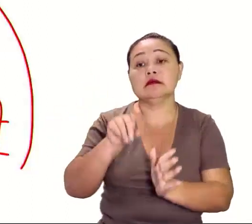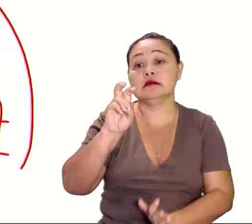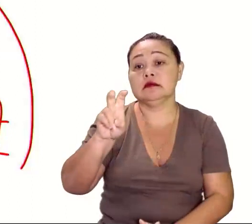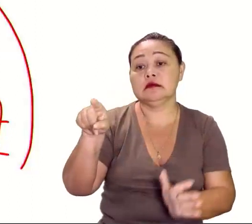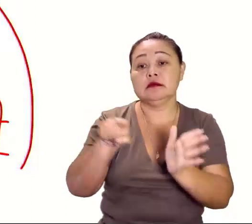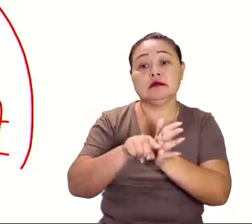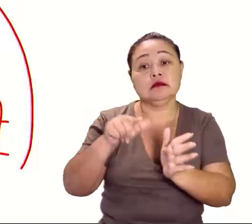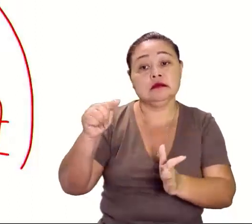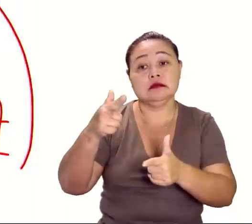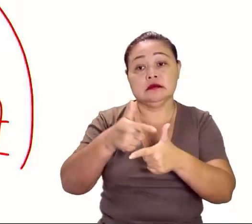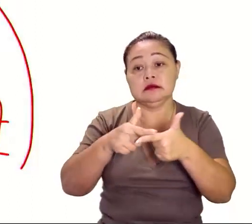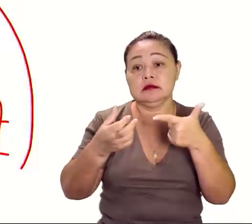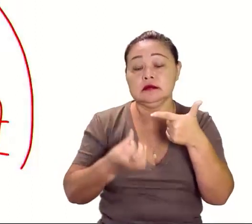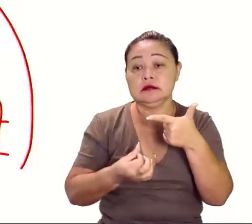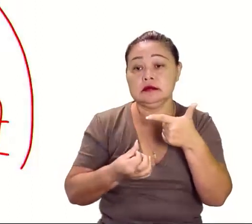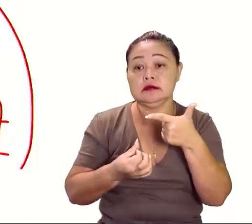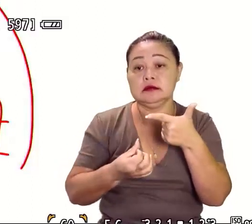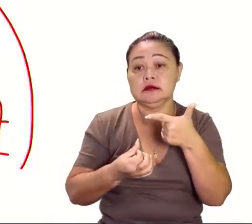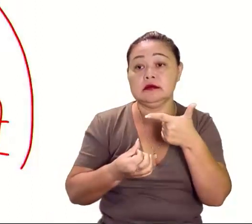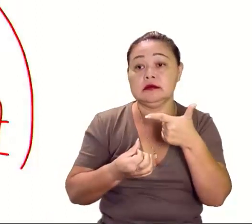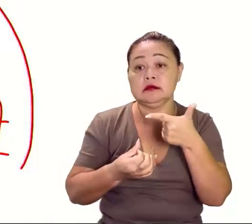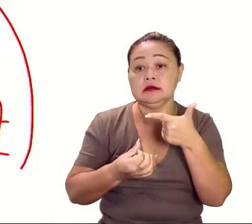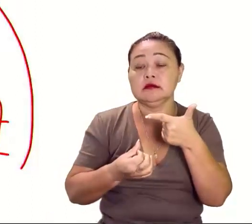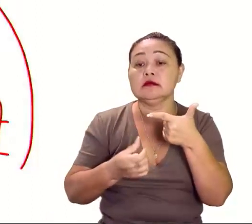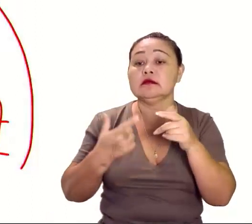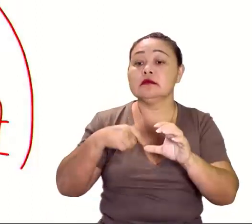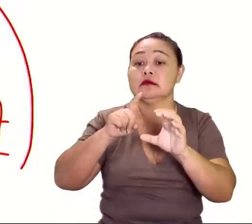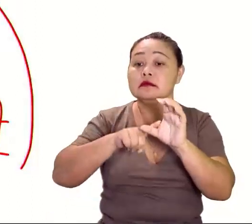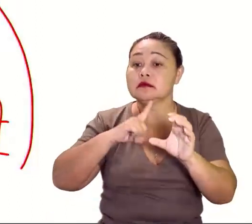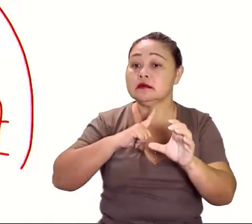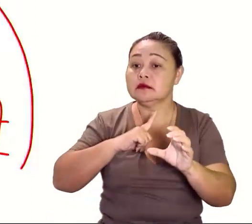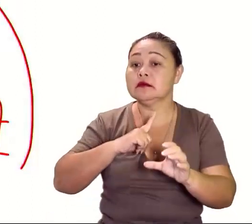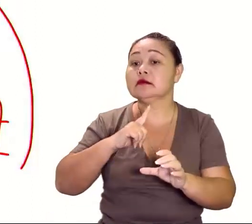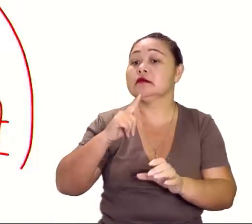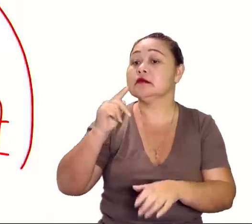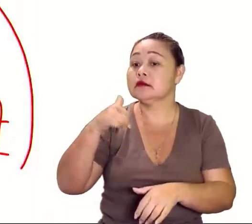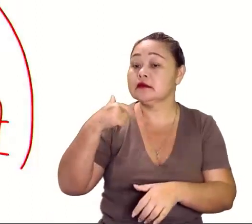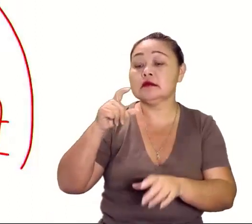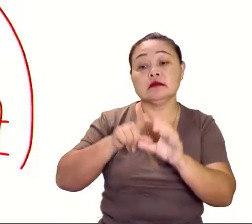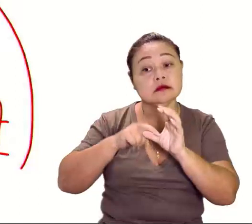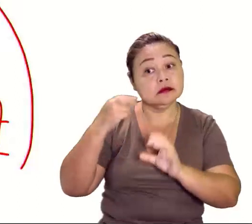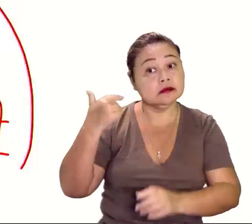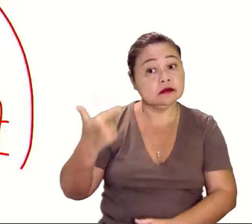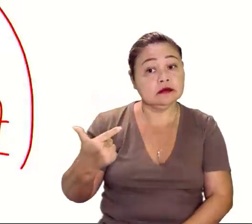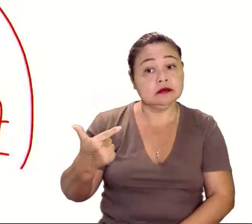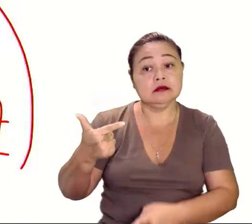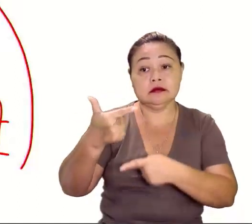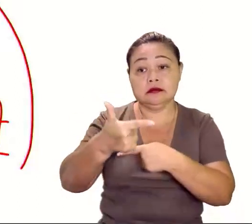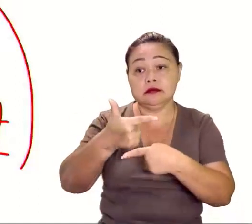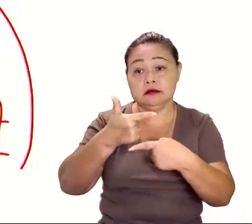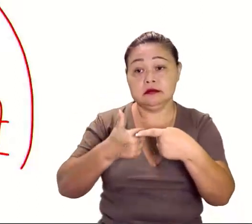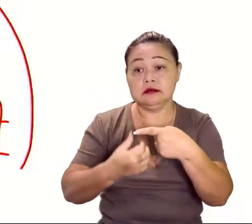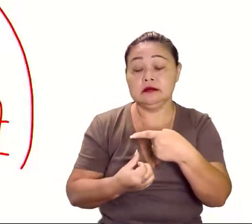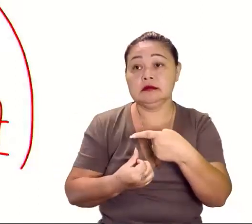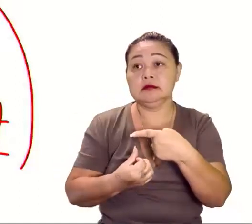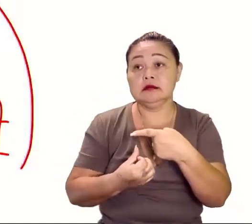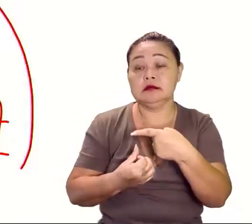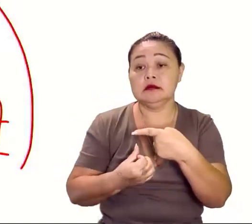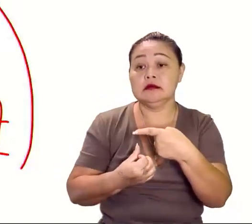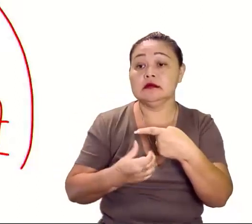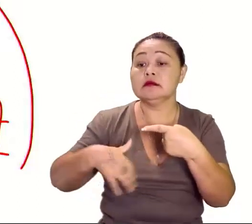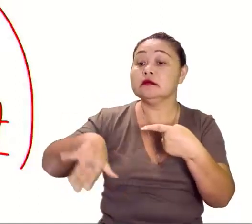menos 7 sobre 6. Eu devo 7, tenho 5? Fica devendo 2. Devendo 2 dividido por 6. E aí